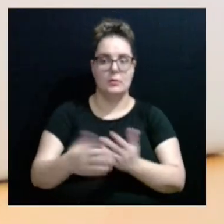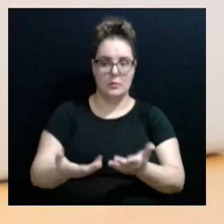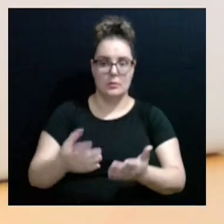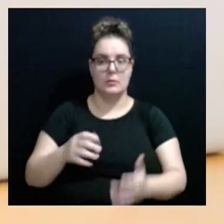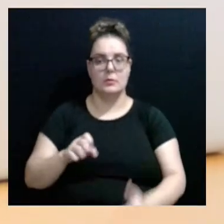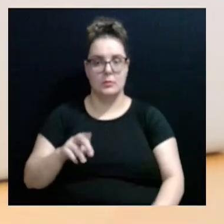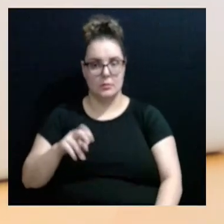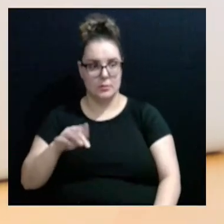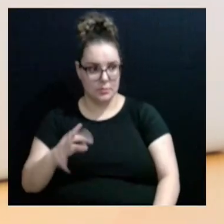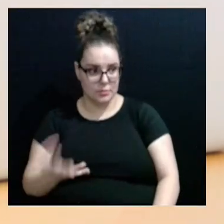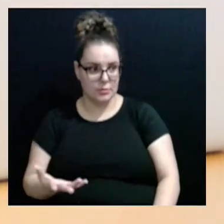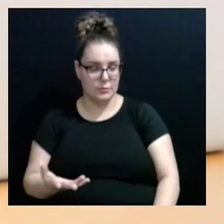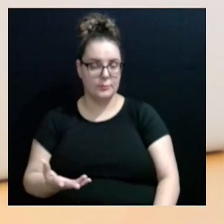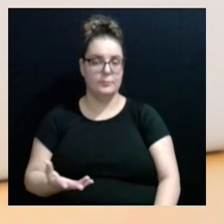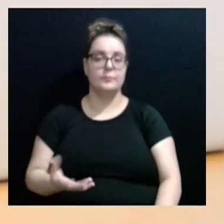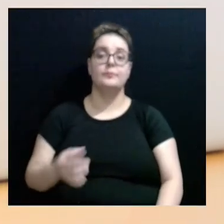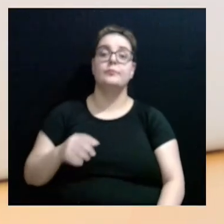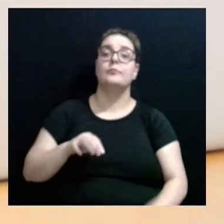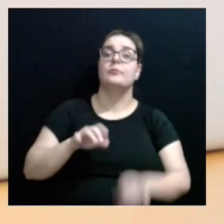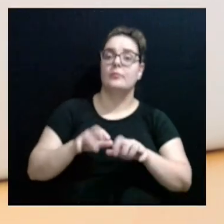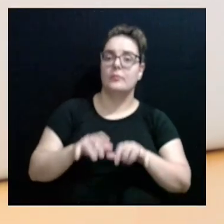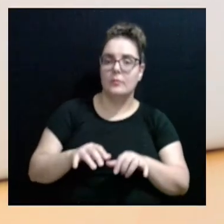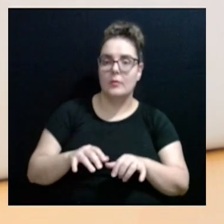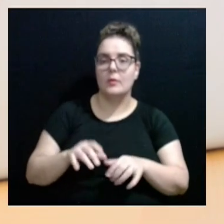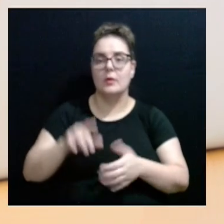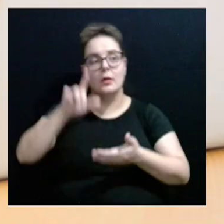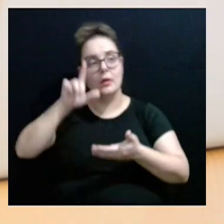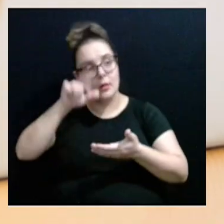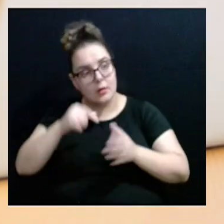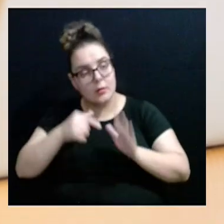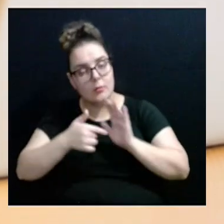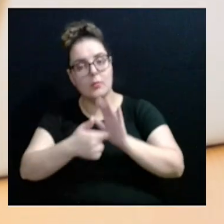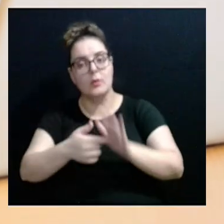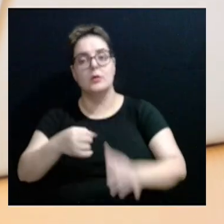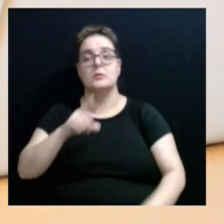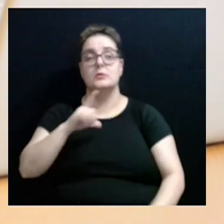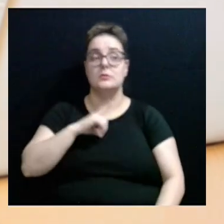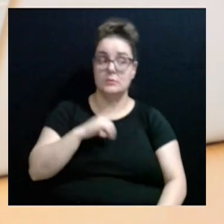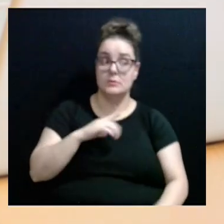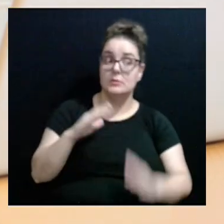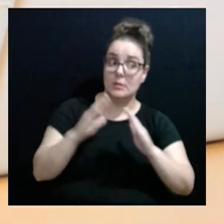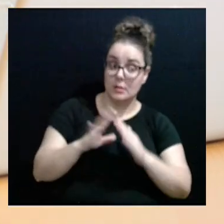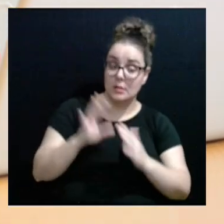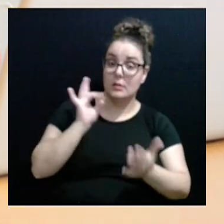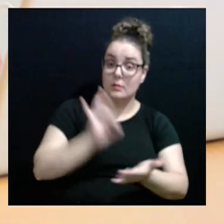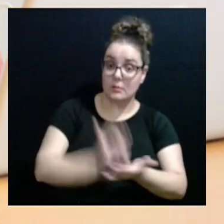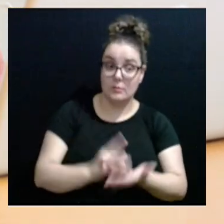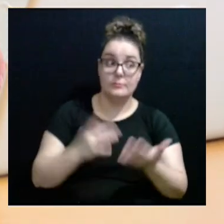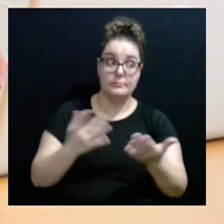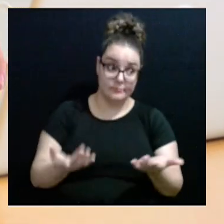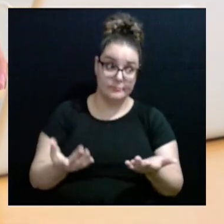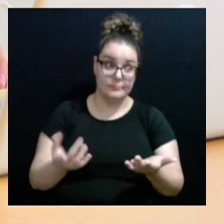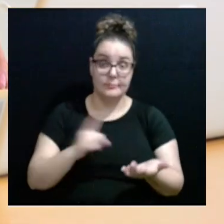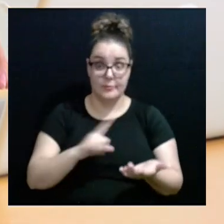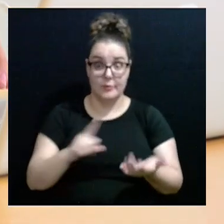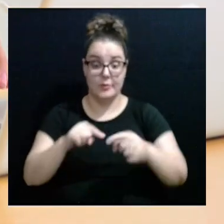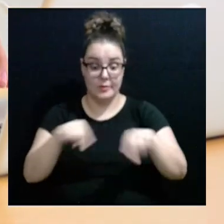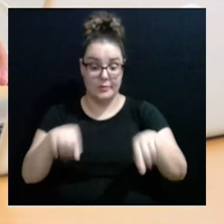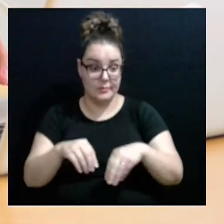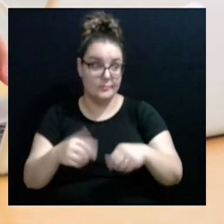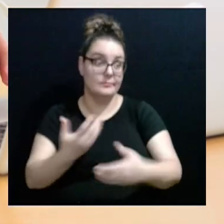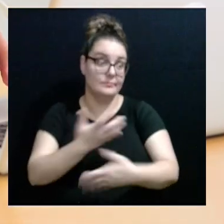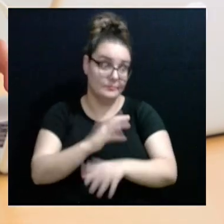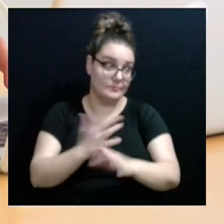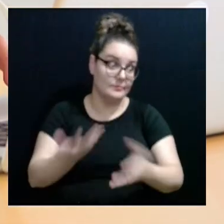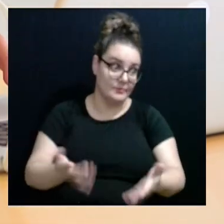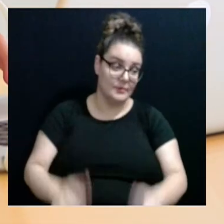o endereço, ele mostra a foto, né? Se existe aquela casa, se de fato ali não é um terreno vazio. Então, tomar esses cuidados,